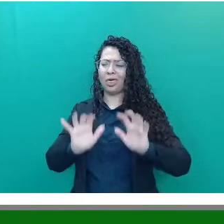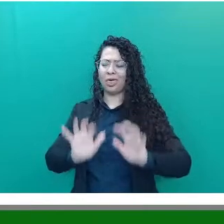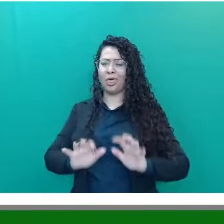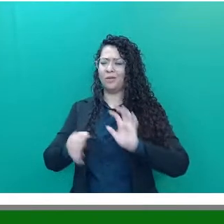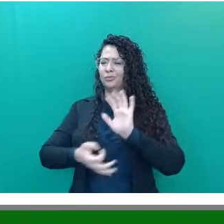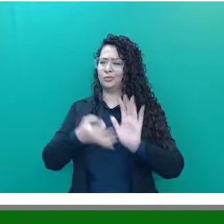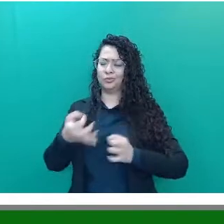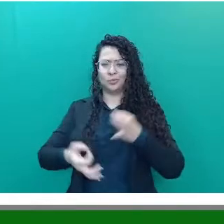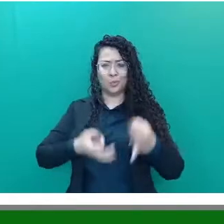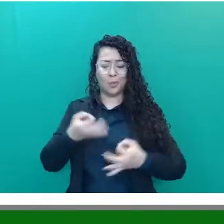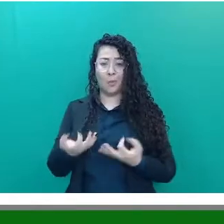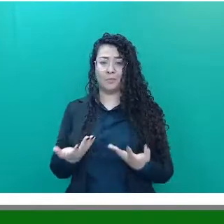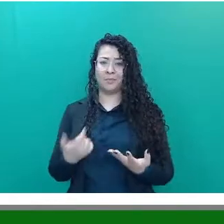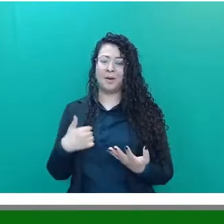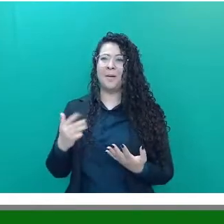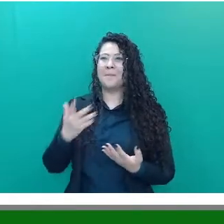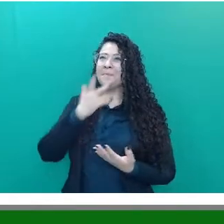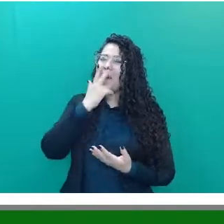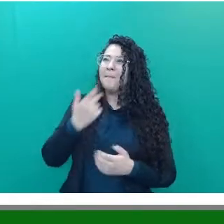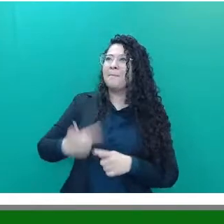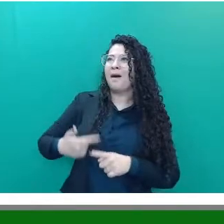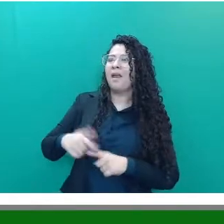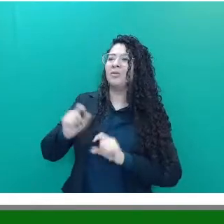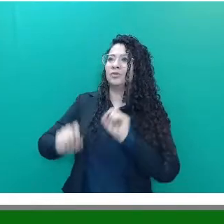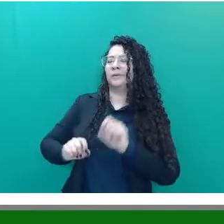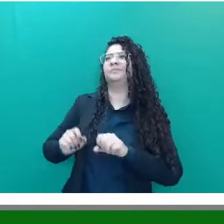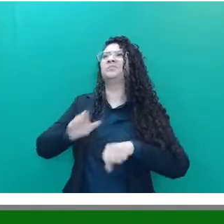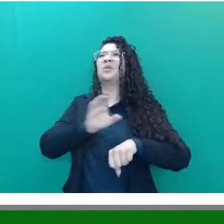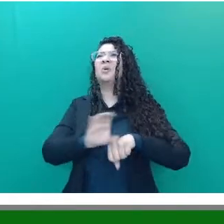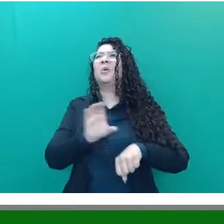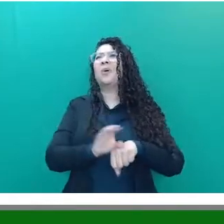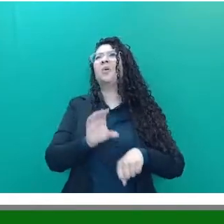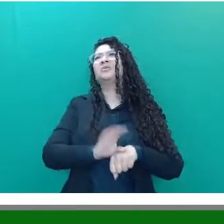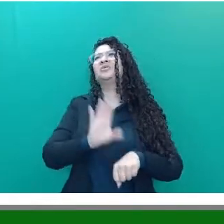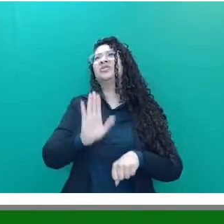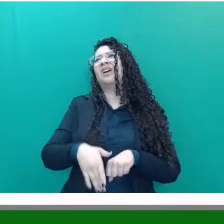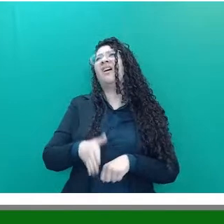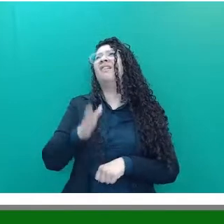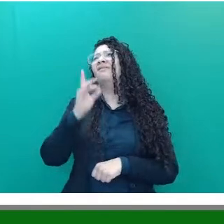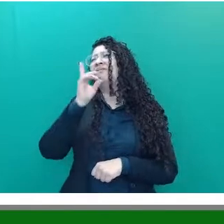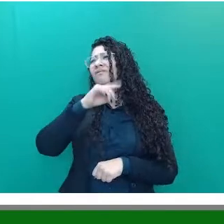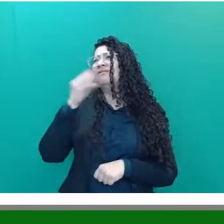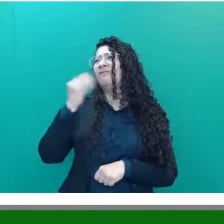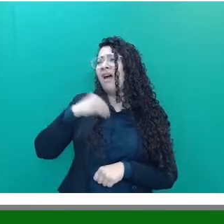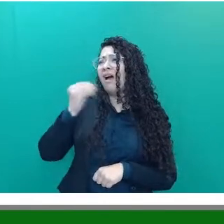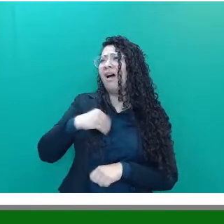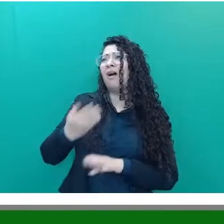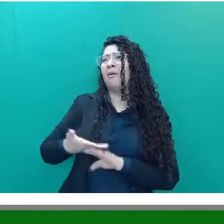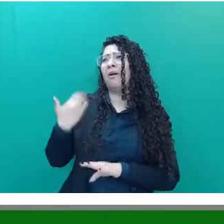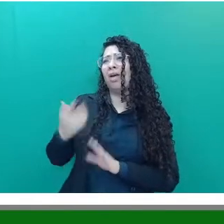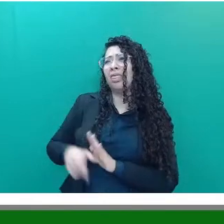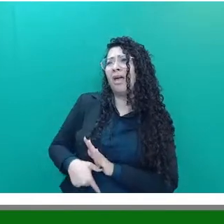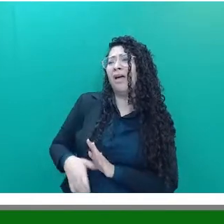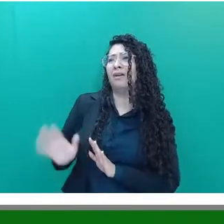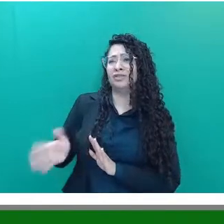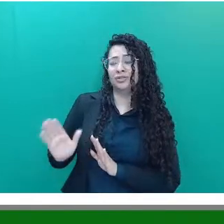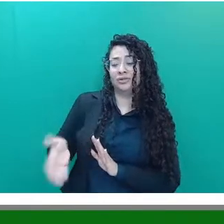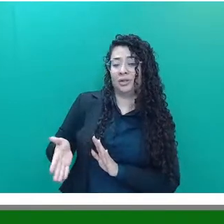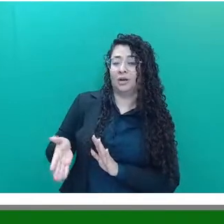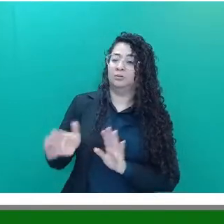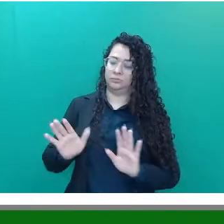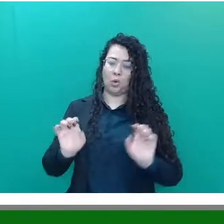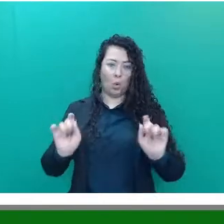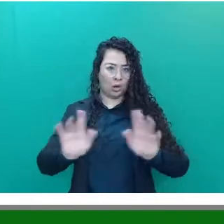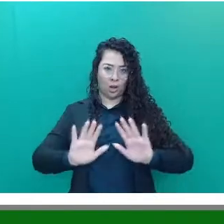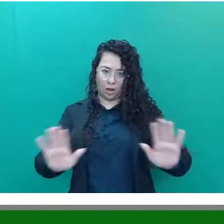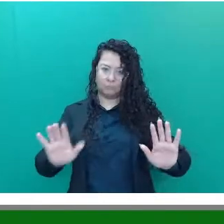Renata, é assim, olha, os cursos estão defasados. Ok, dado posto. Como que a gente faz